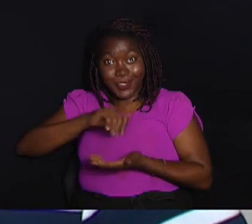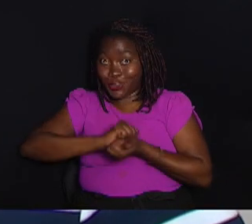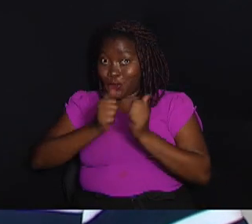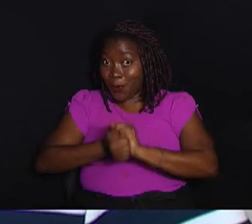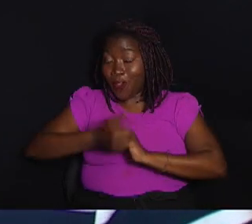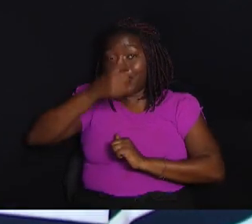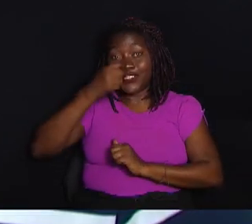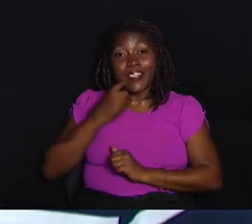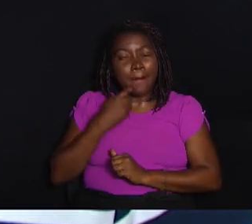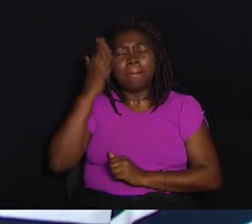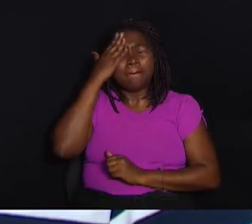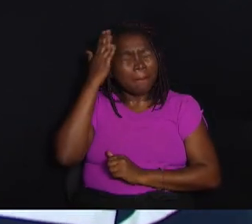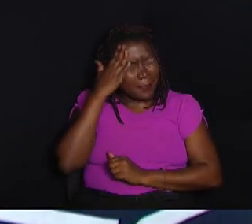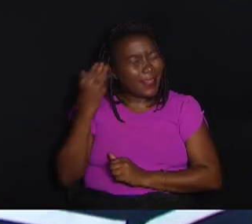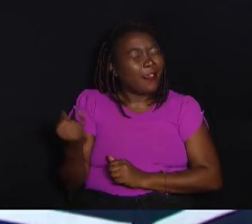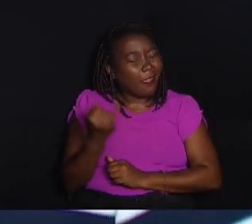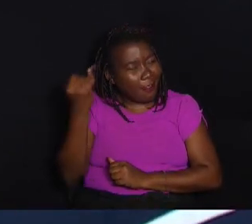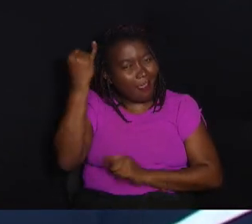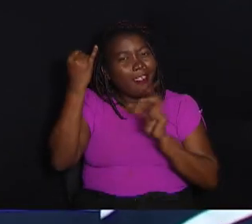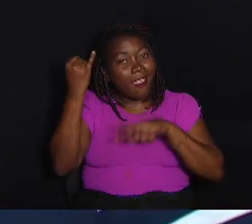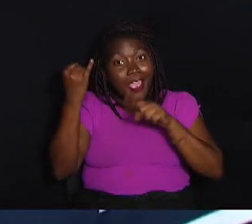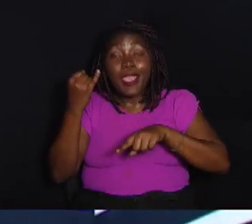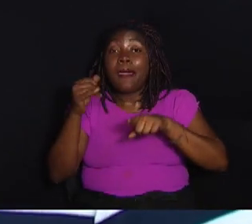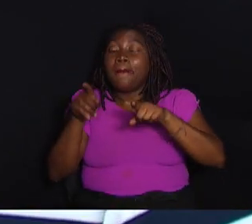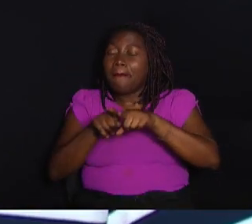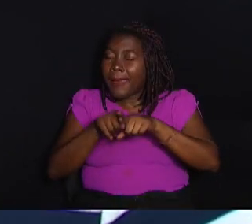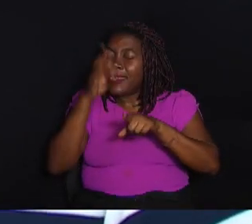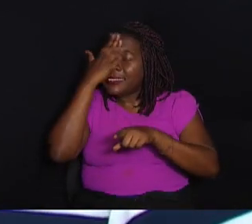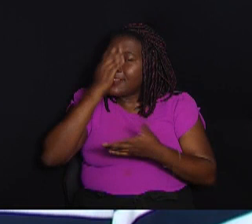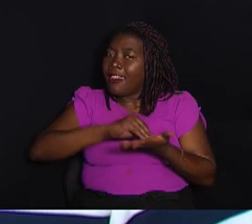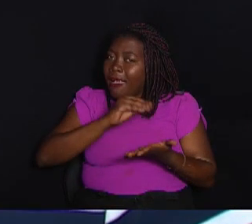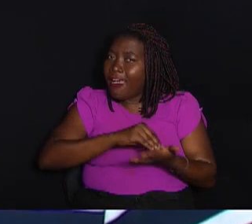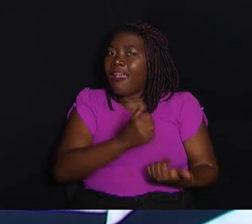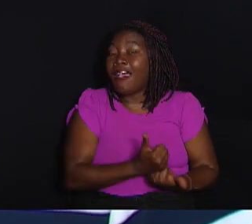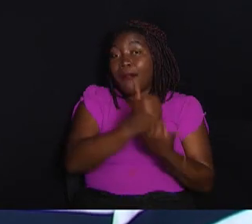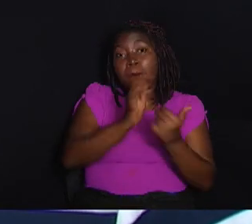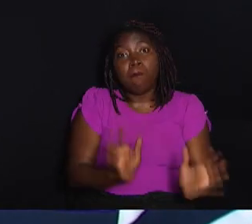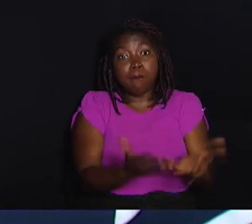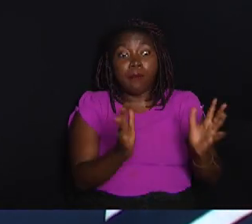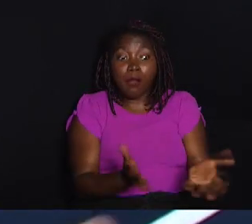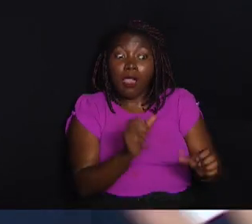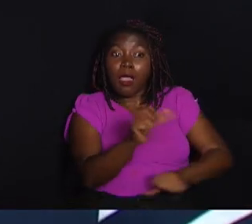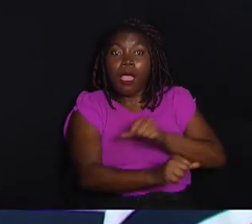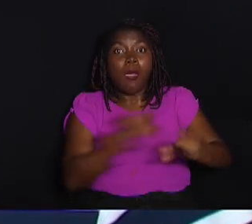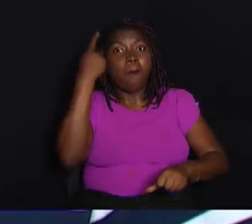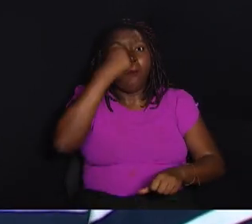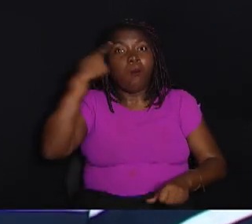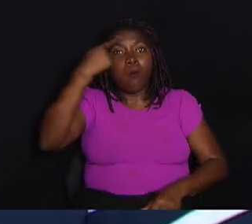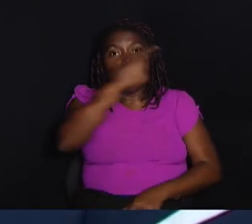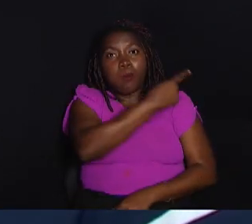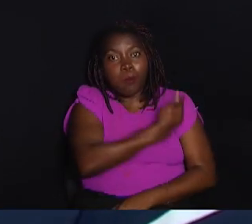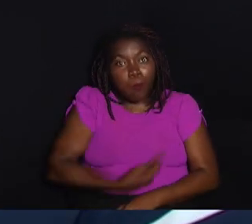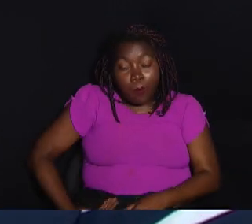esporte é importante Mas sei também o quanto ele ainda Precisa de apoio para poder realmente ser uma política pública para todos e para